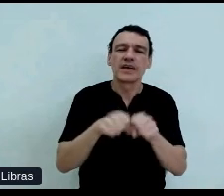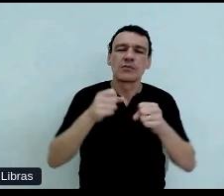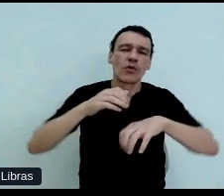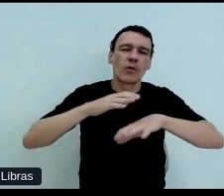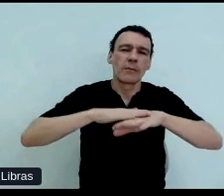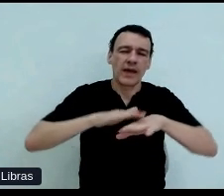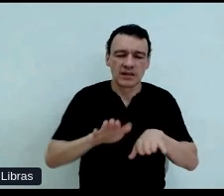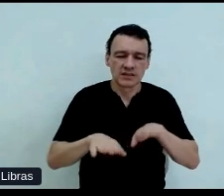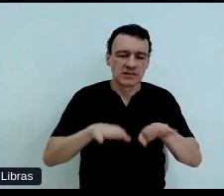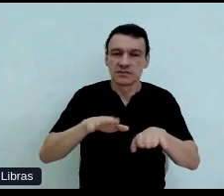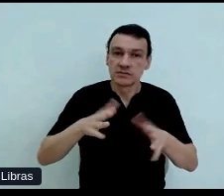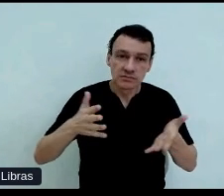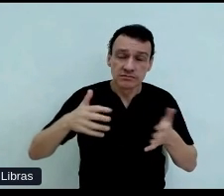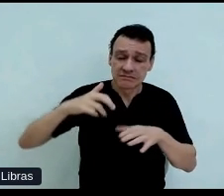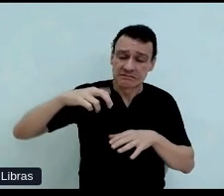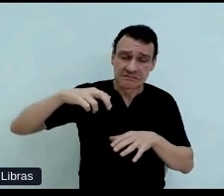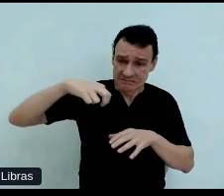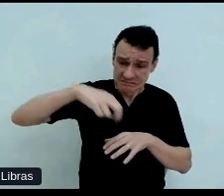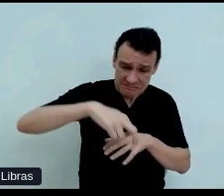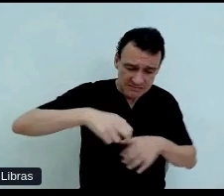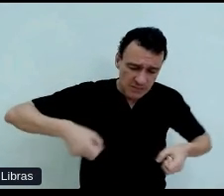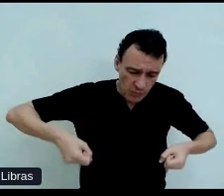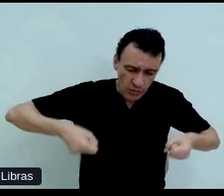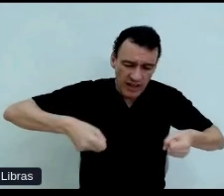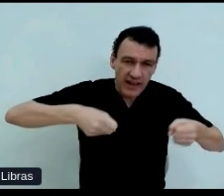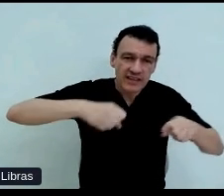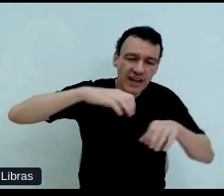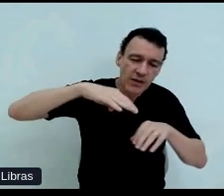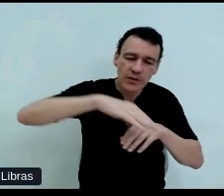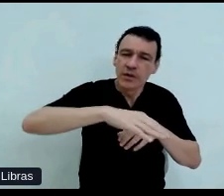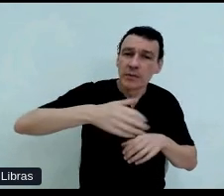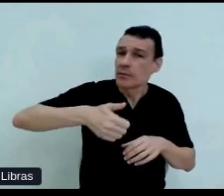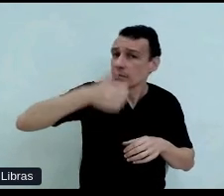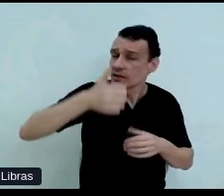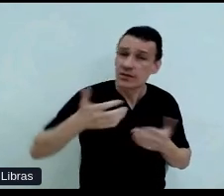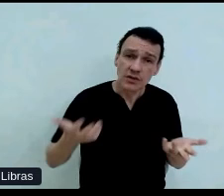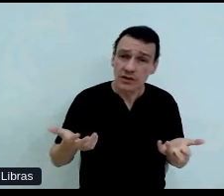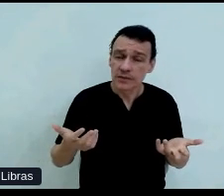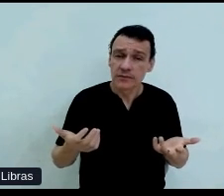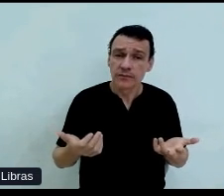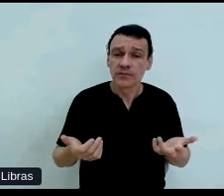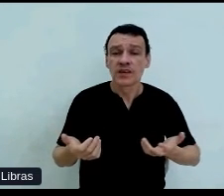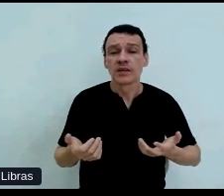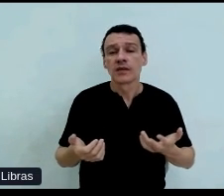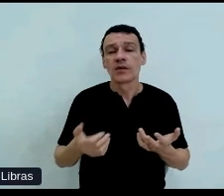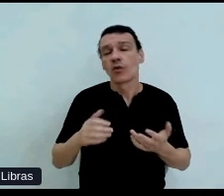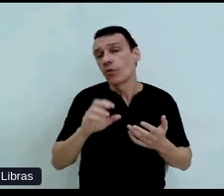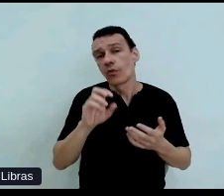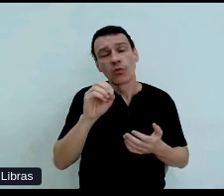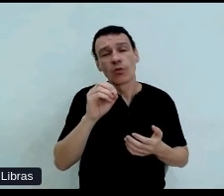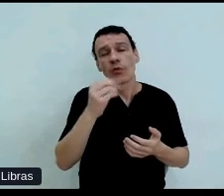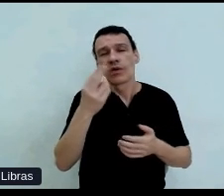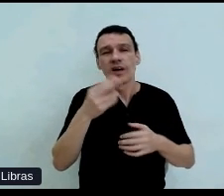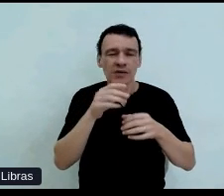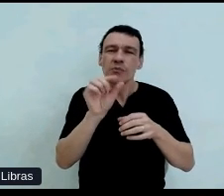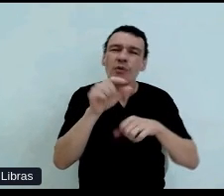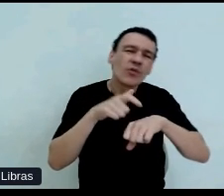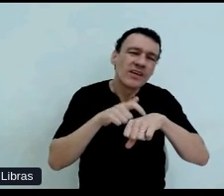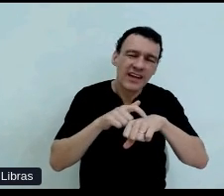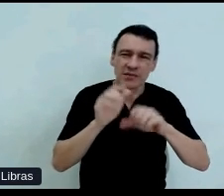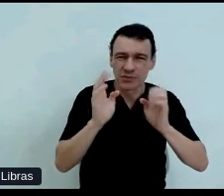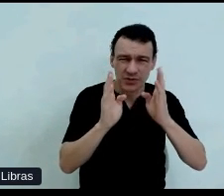ser apenas uma acessibilidade temporária. Uma pessoa com o pé quebrado, ela